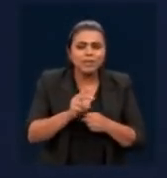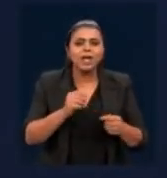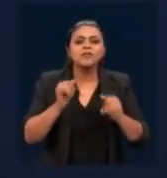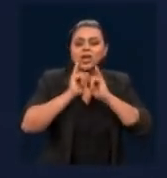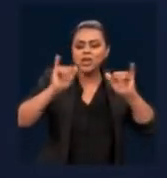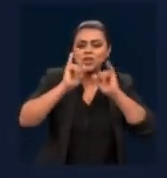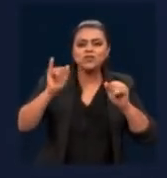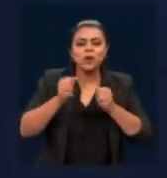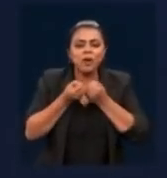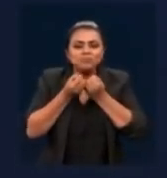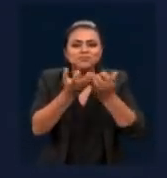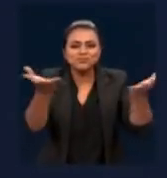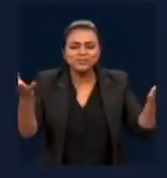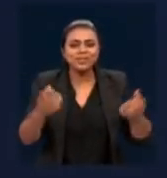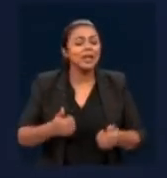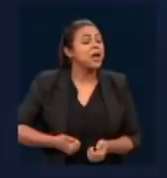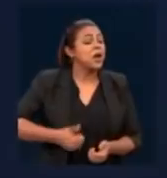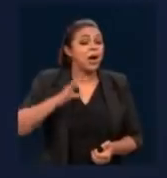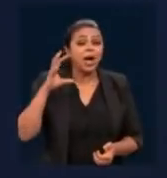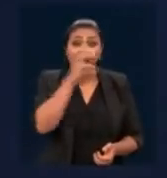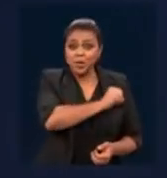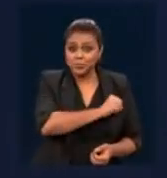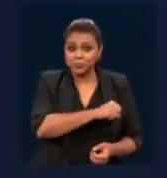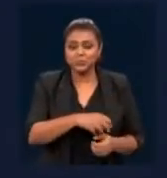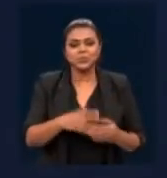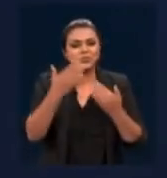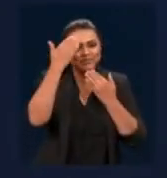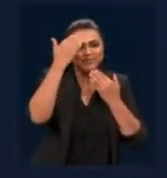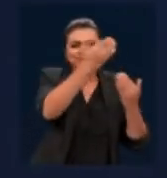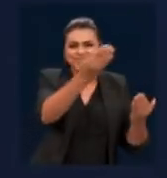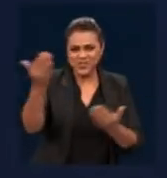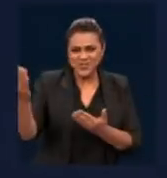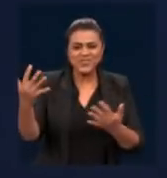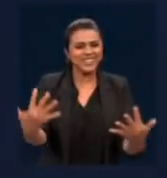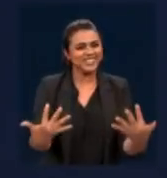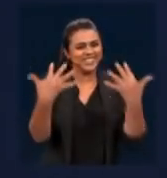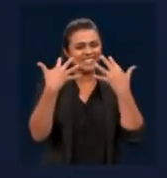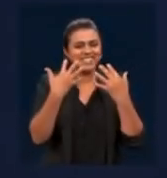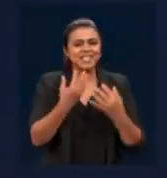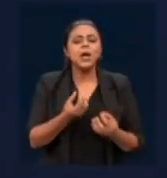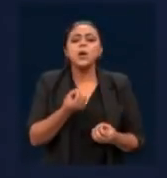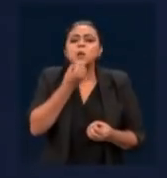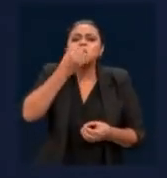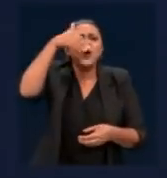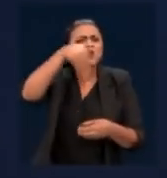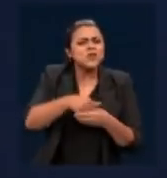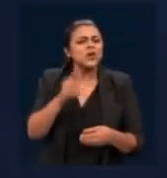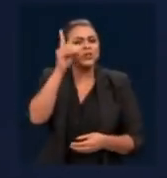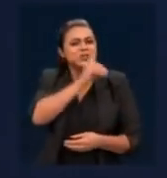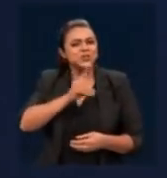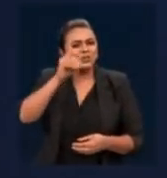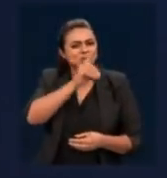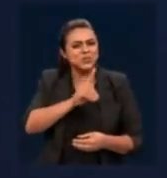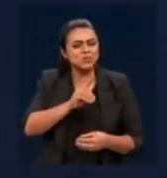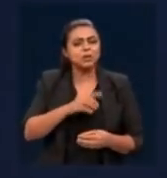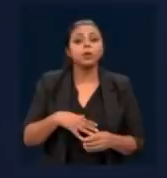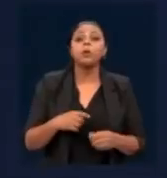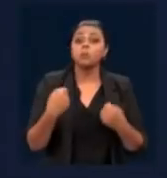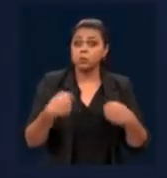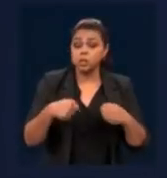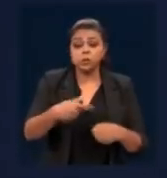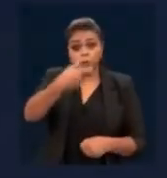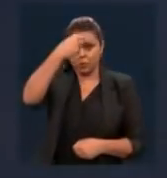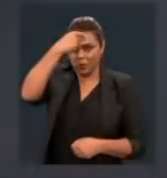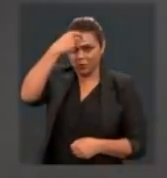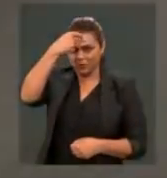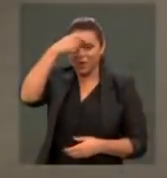informações para você em primeira mão obrigado pela sua audiência e bom voto no domingo vote consciente